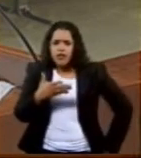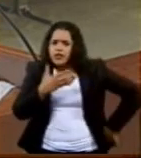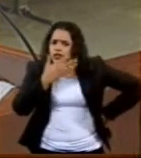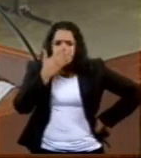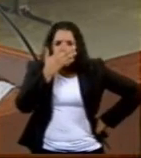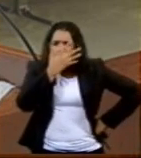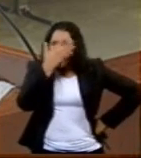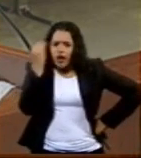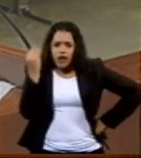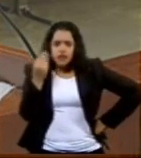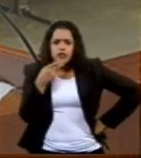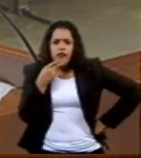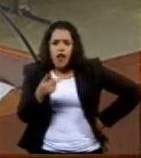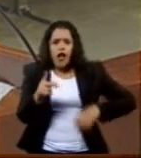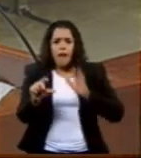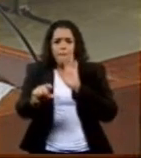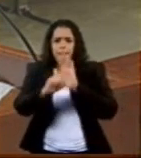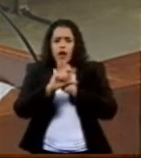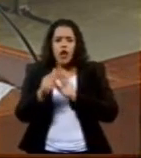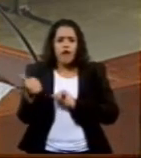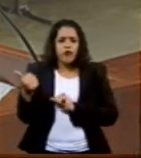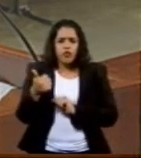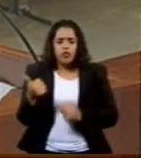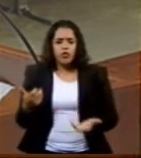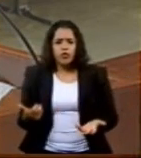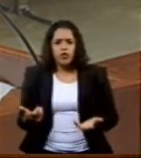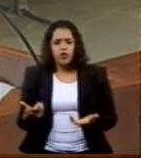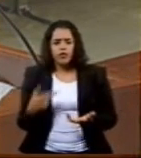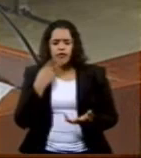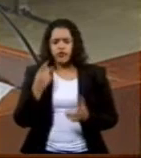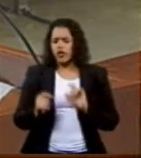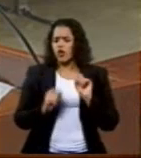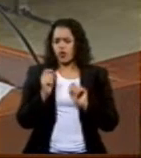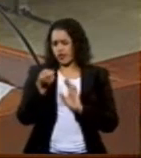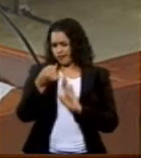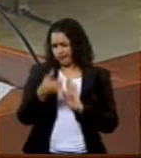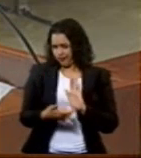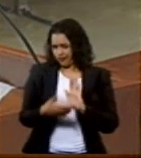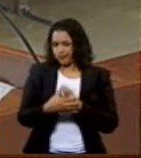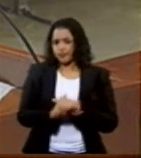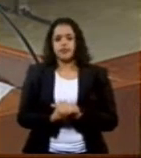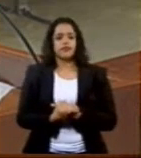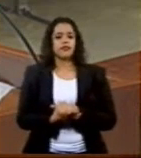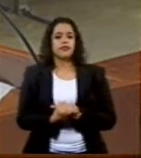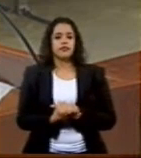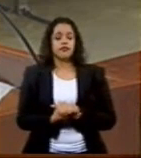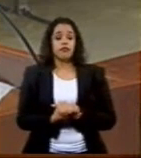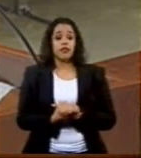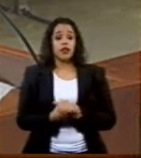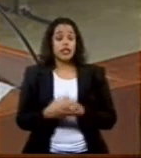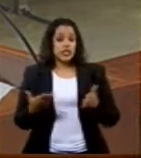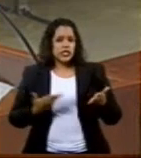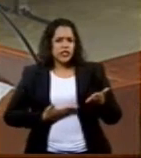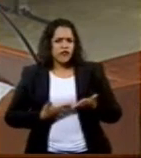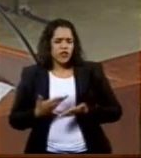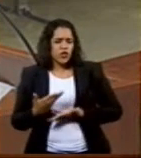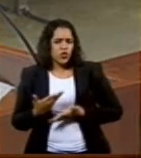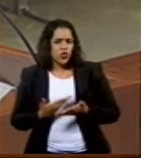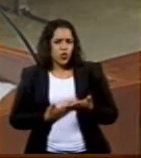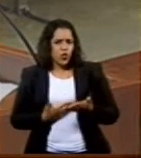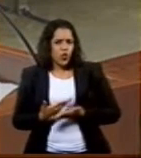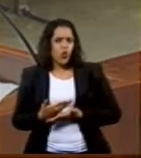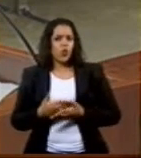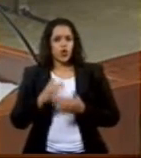de mencionar o parágrafo único. O parágrafo único do artigo 19 diz o seguinte: para os servidores sujeitos